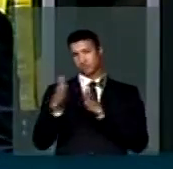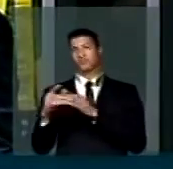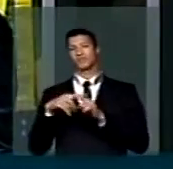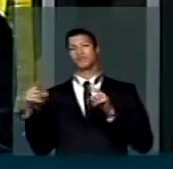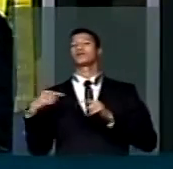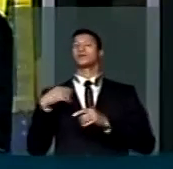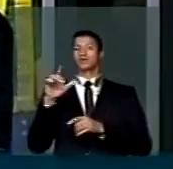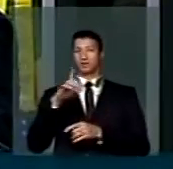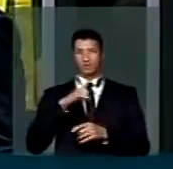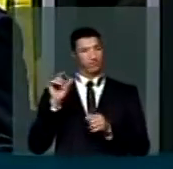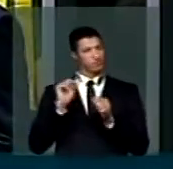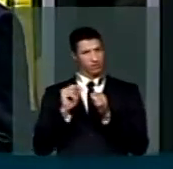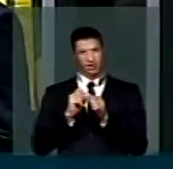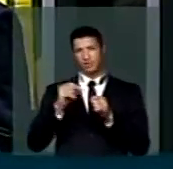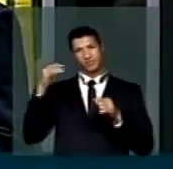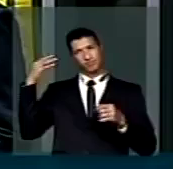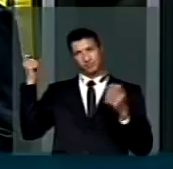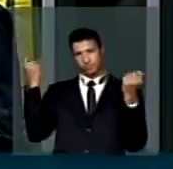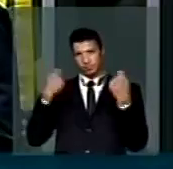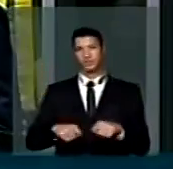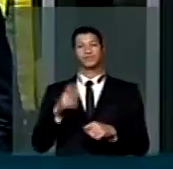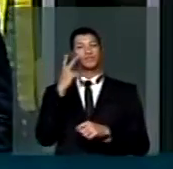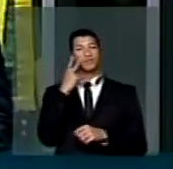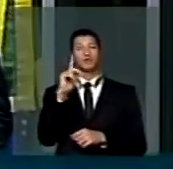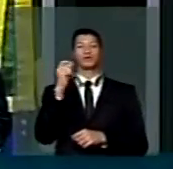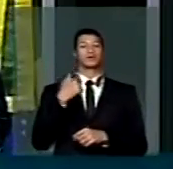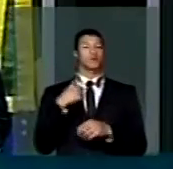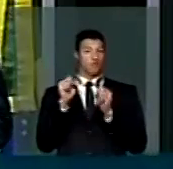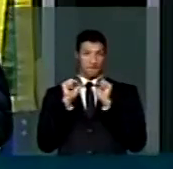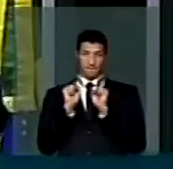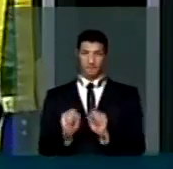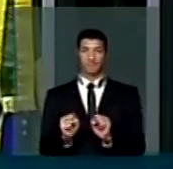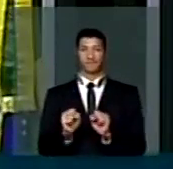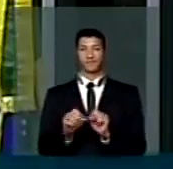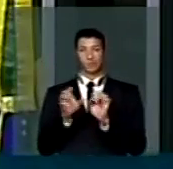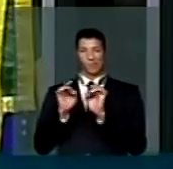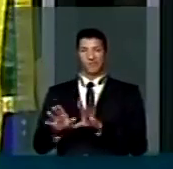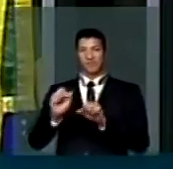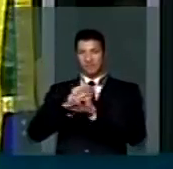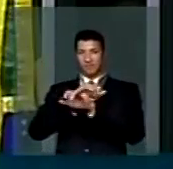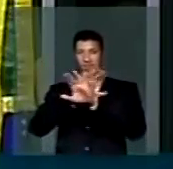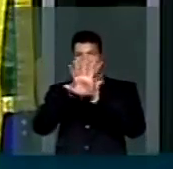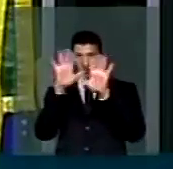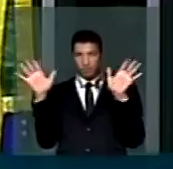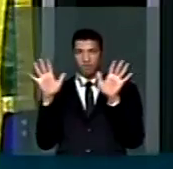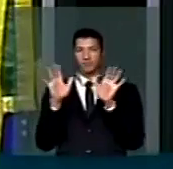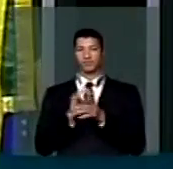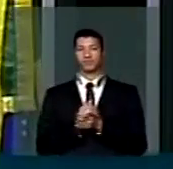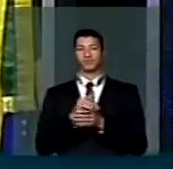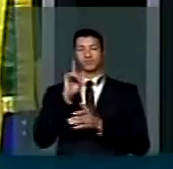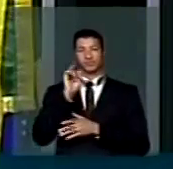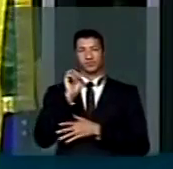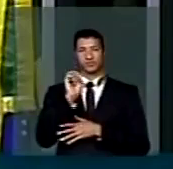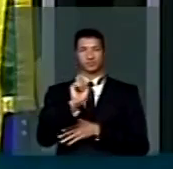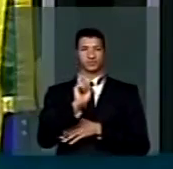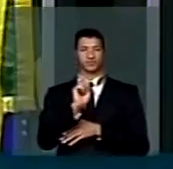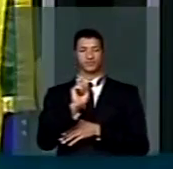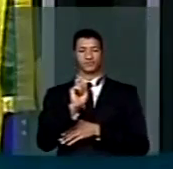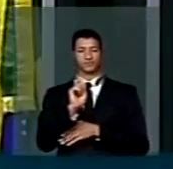eu farei o máximo possível para que eu possa deixar claro